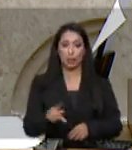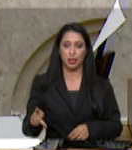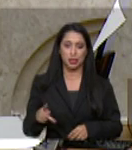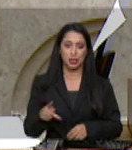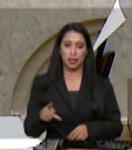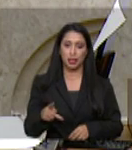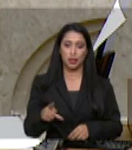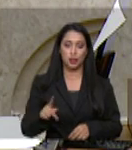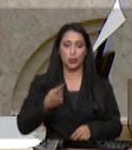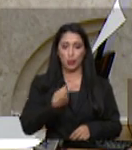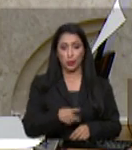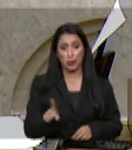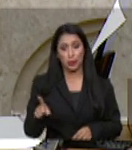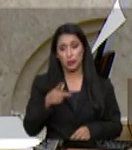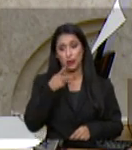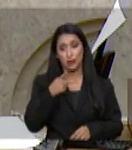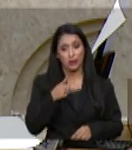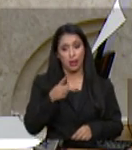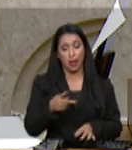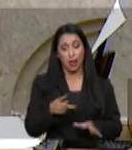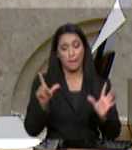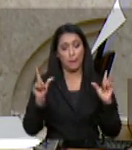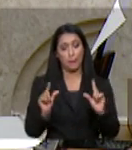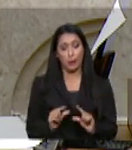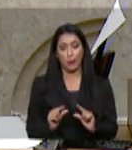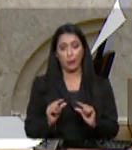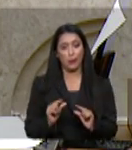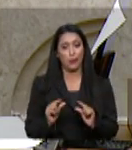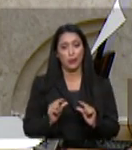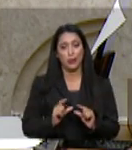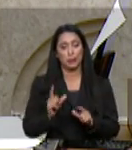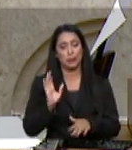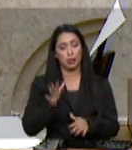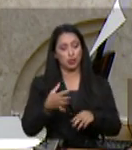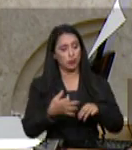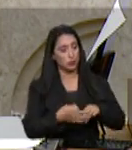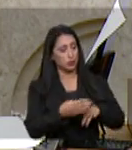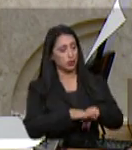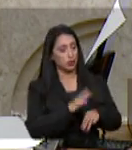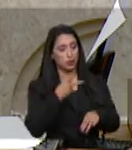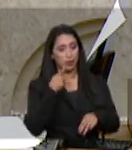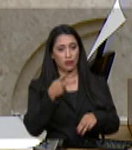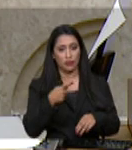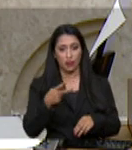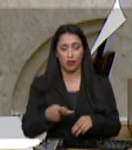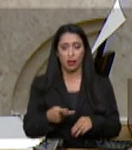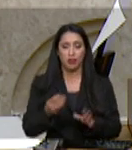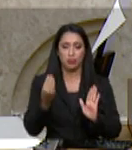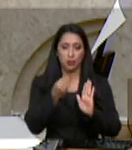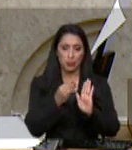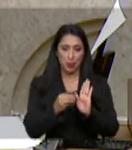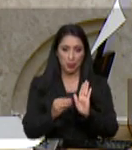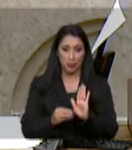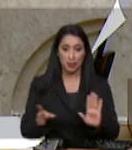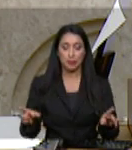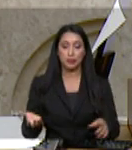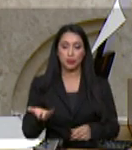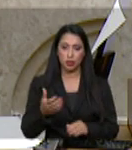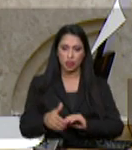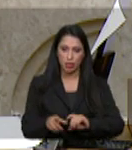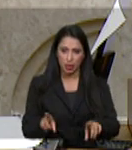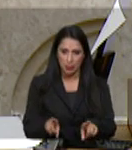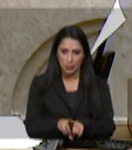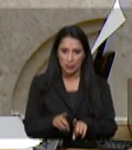dizer muito pouco tão tanto que já foi exposto aqui pelos eminentes pares eu gostaria também